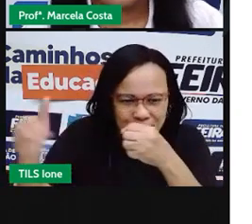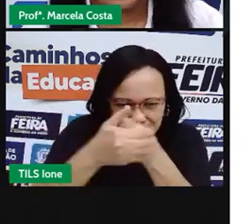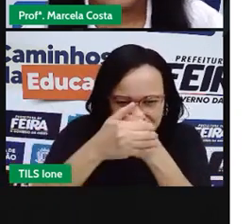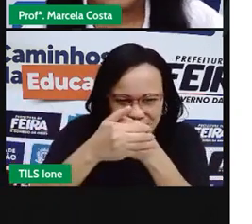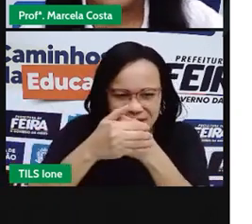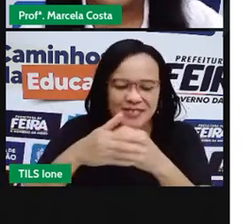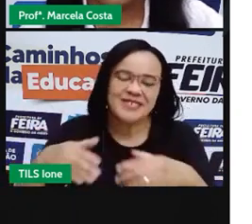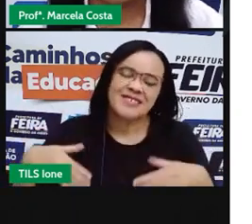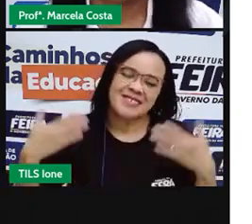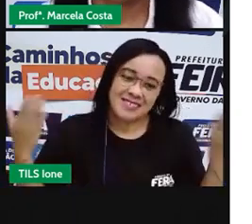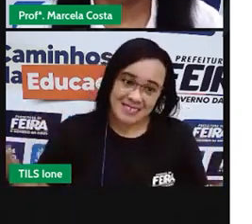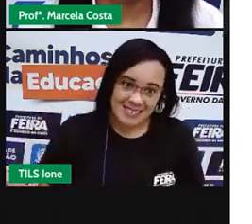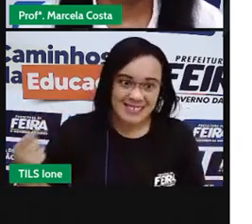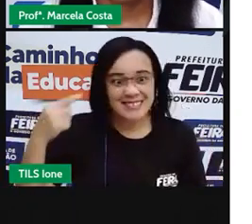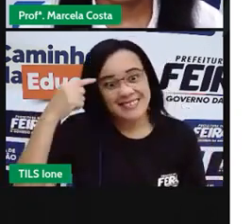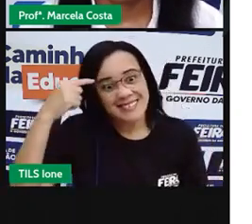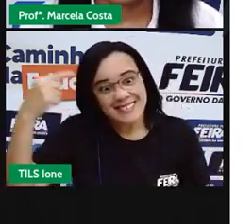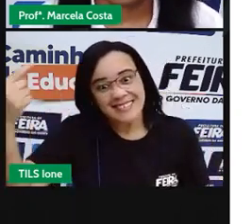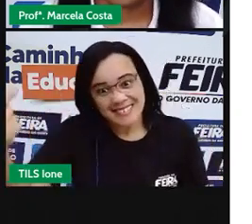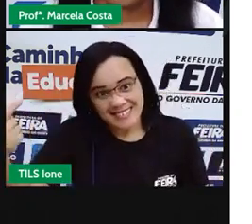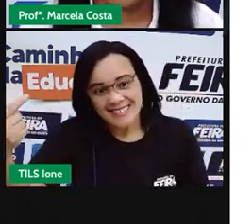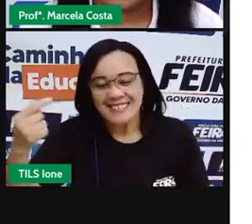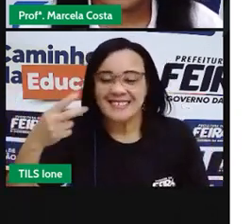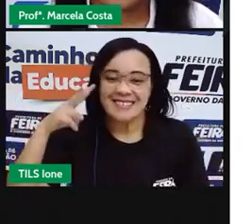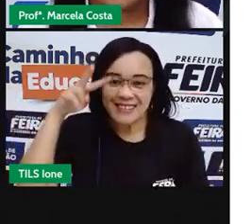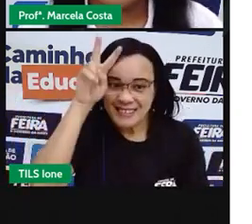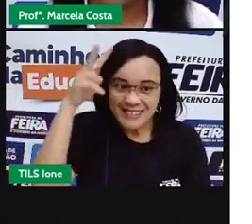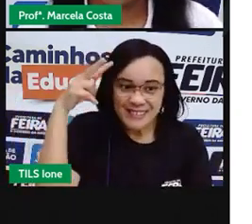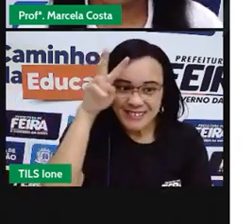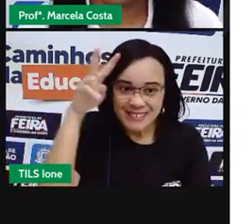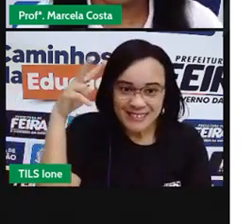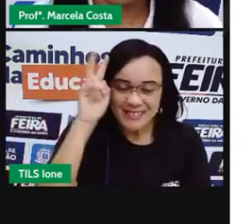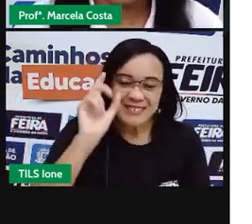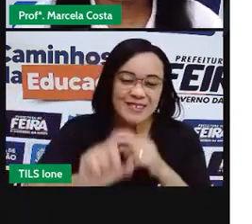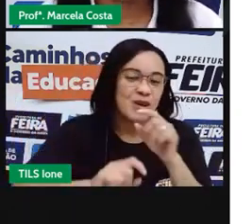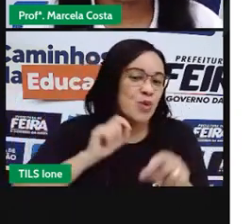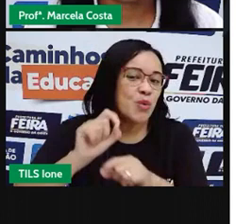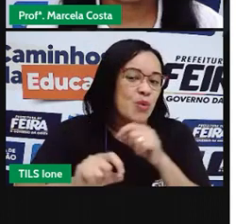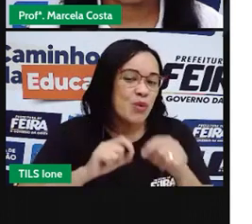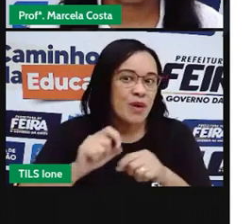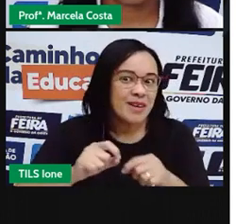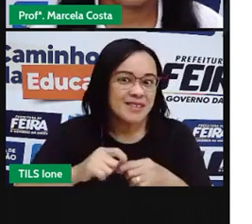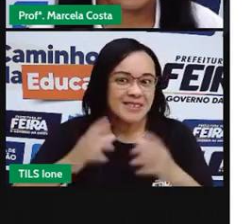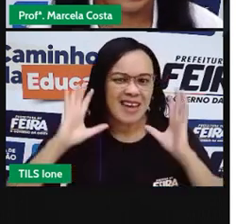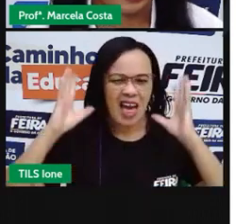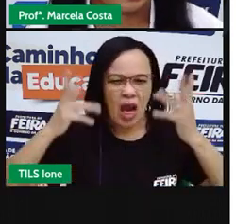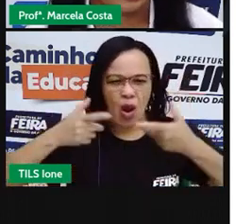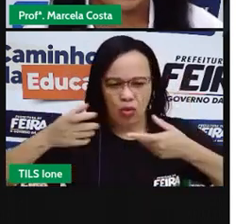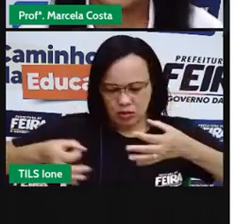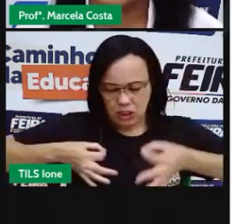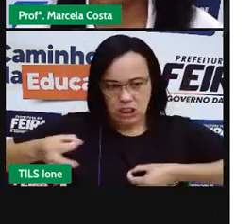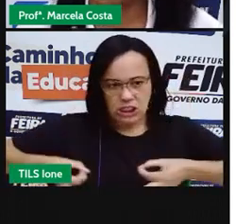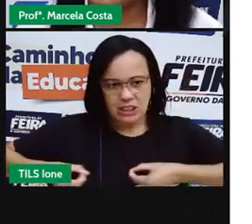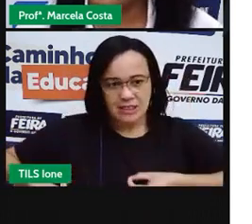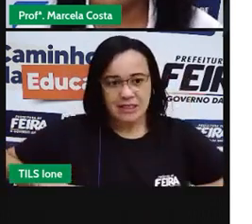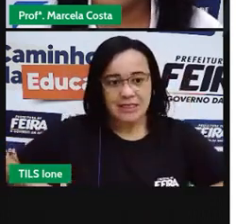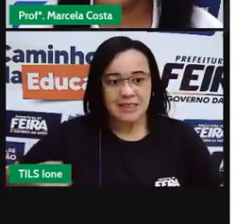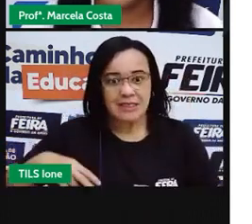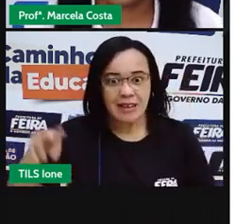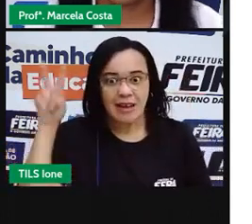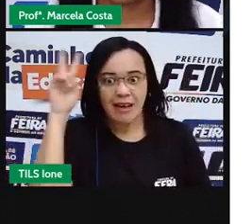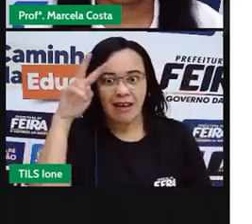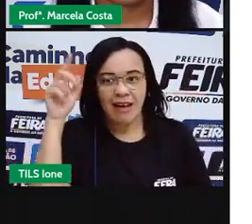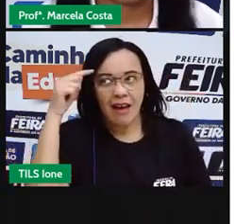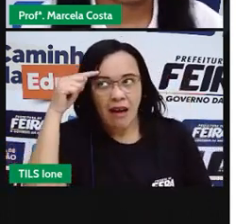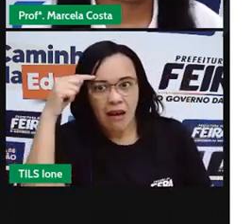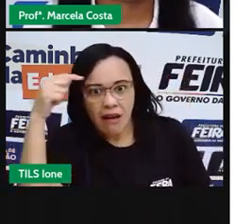E foi aí que no meio da história, né, a dona onça teve uma ideia. Para comer